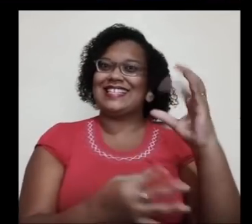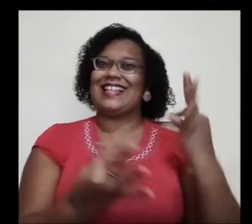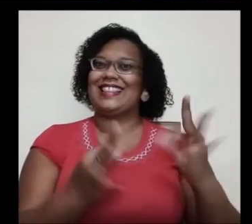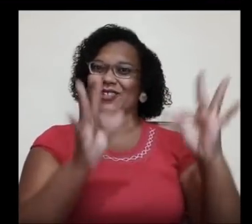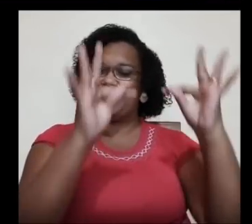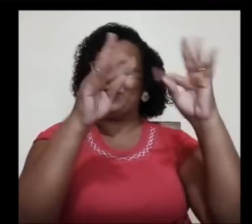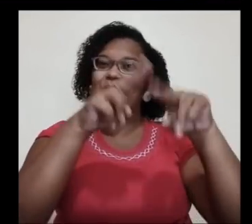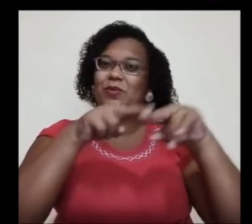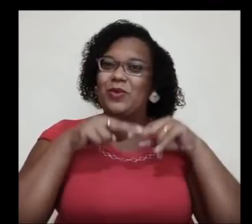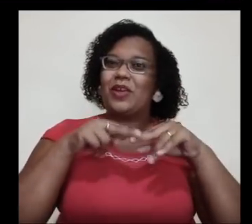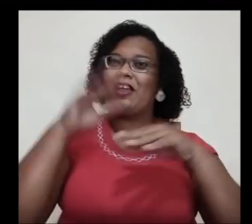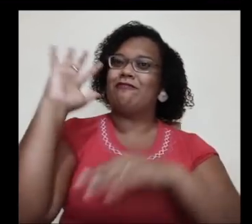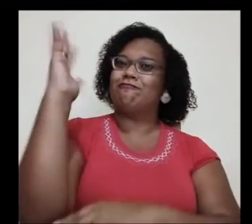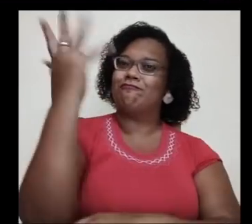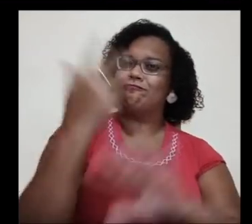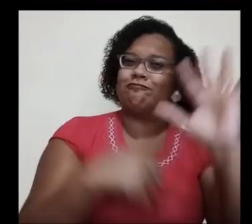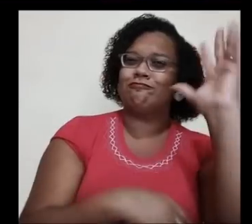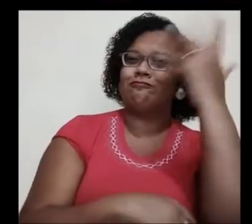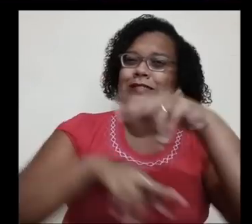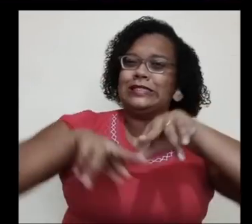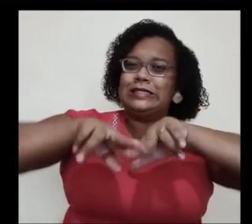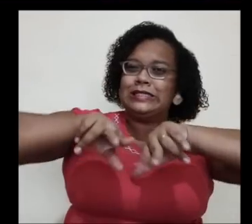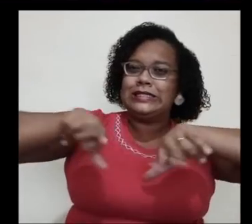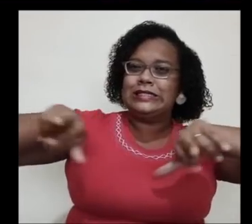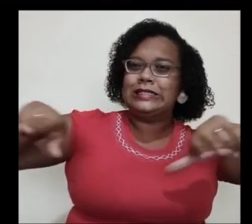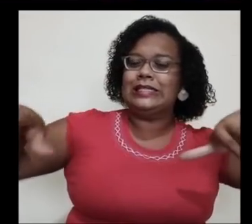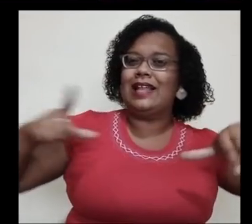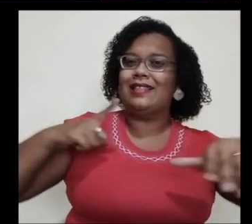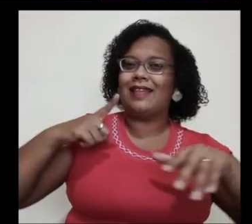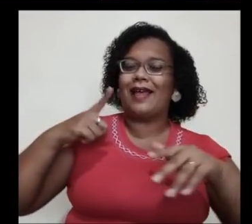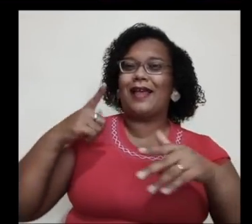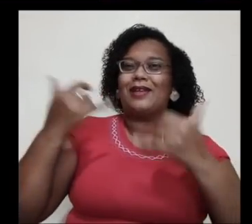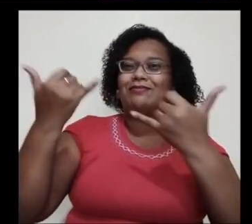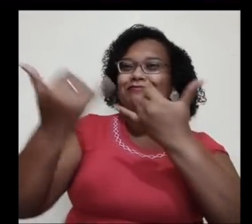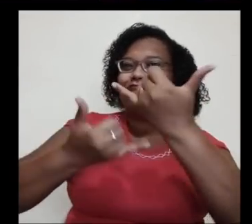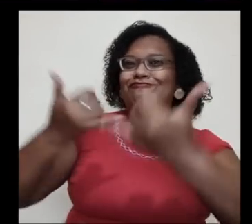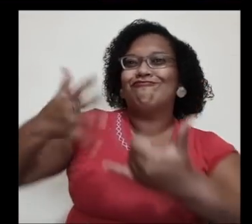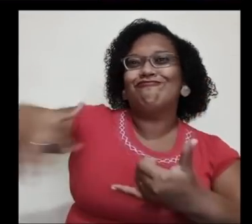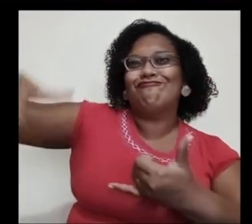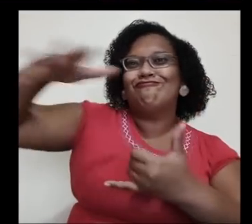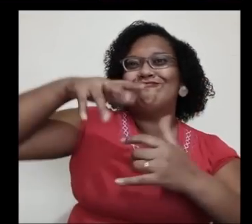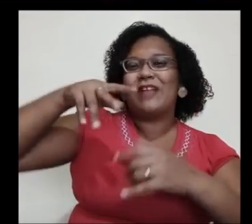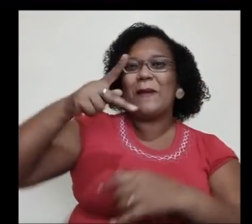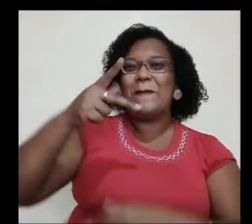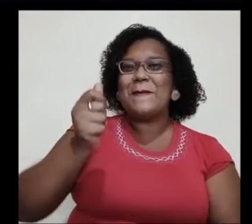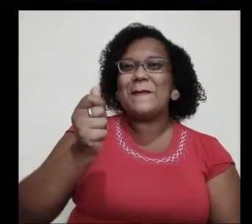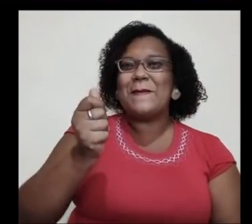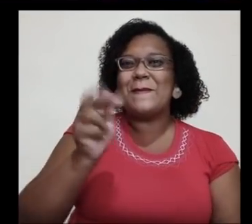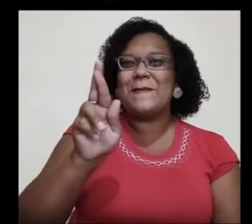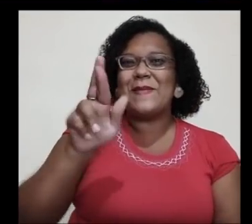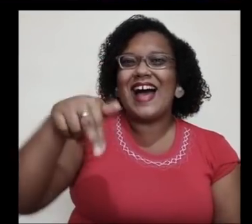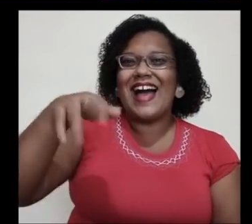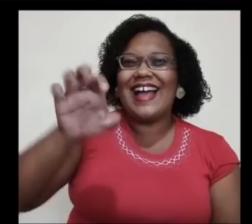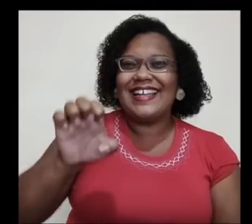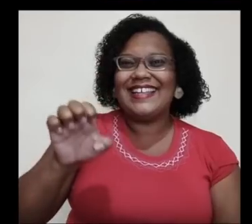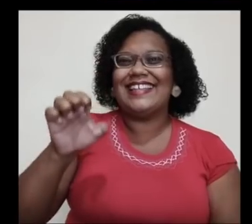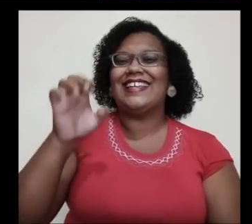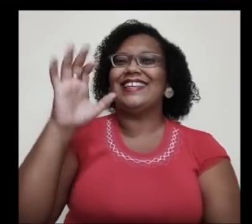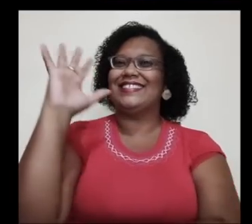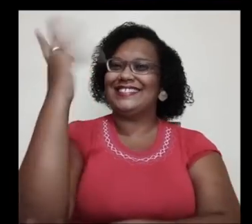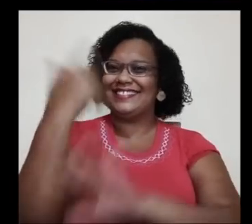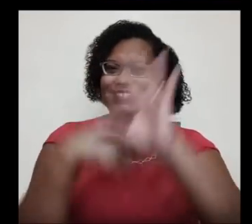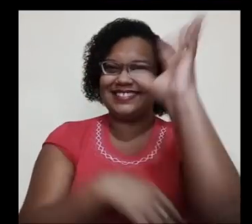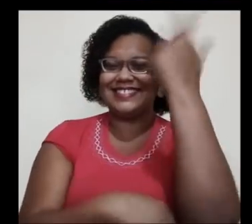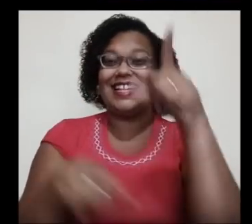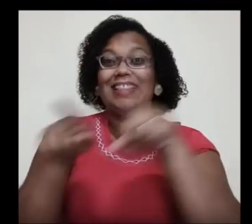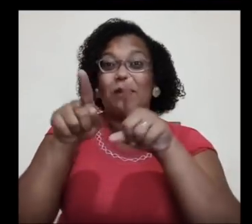reservas indígenas, de vários outros, dos projetos para biodiversidade também, para preservação